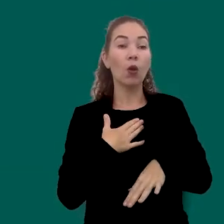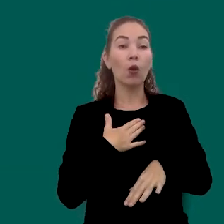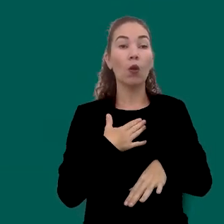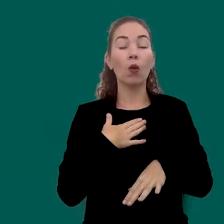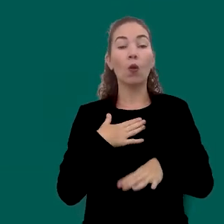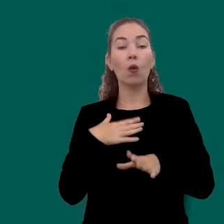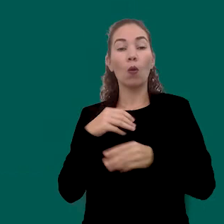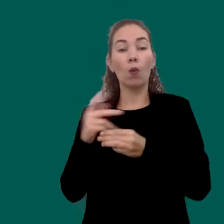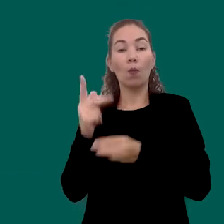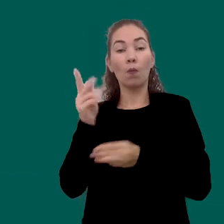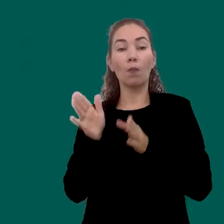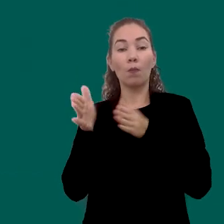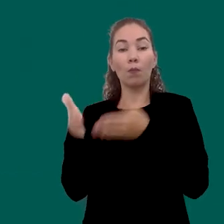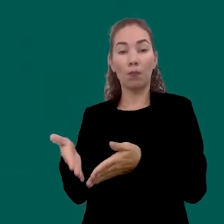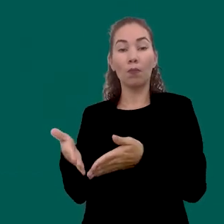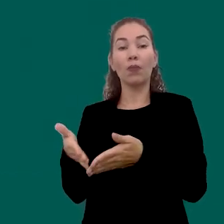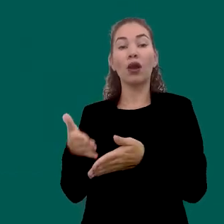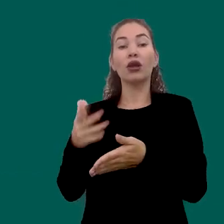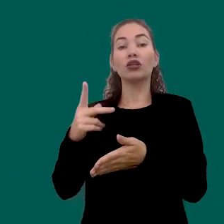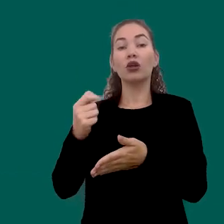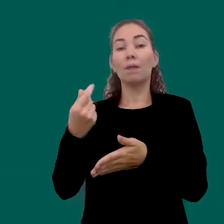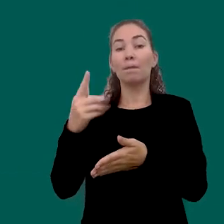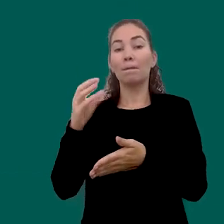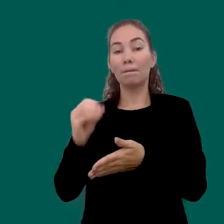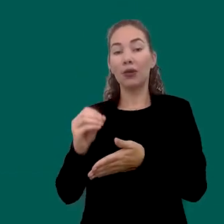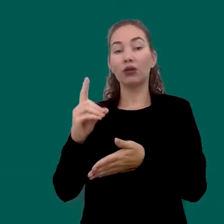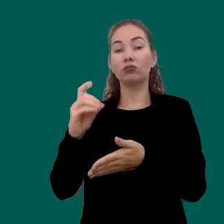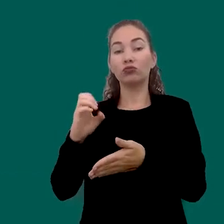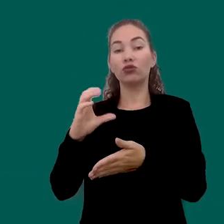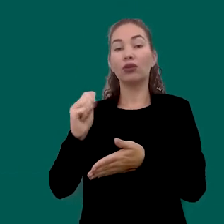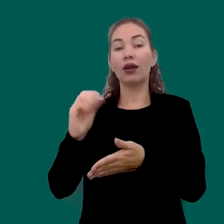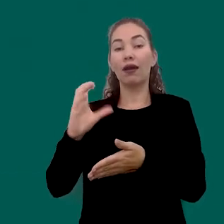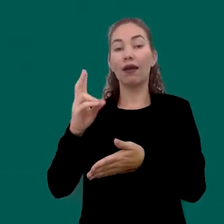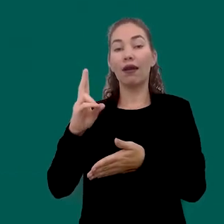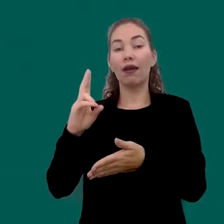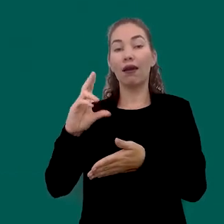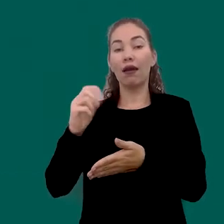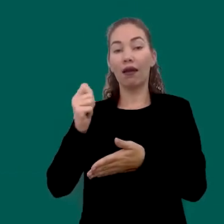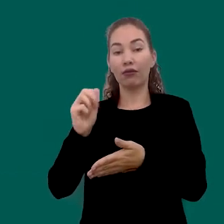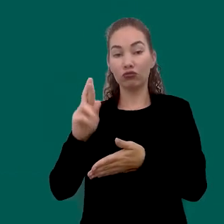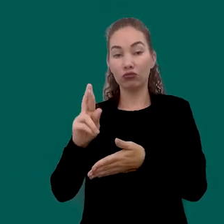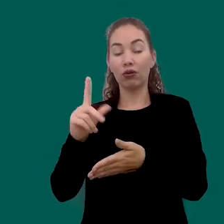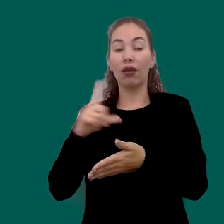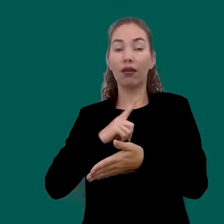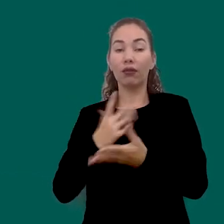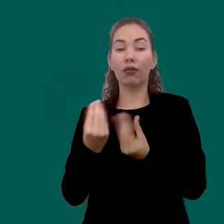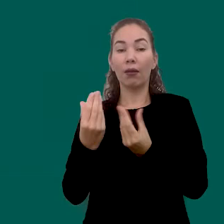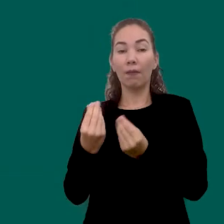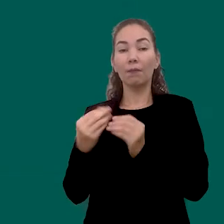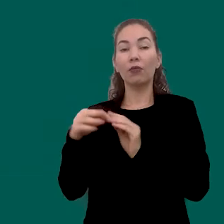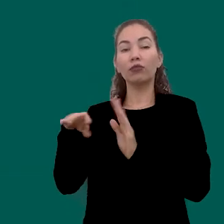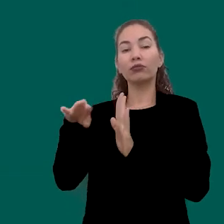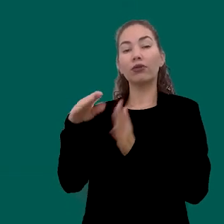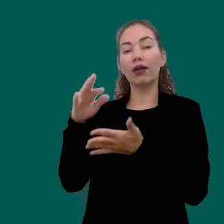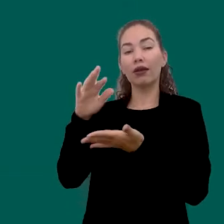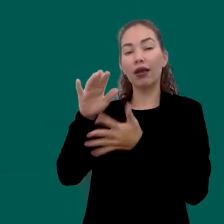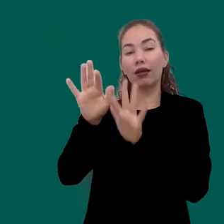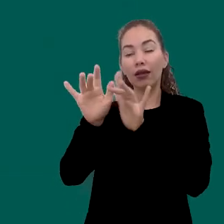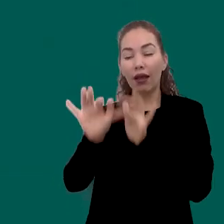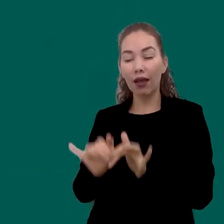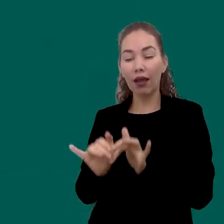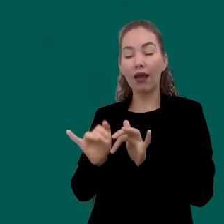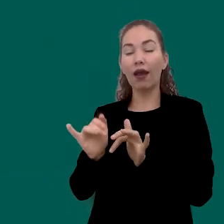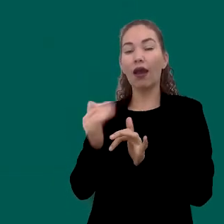muito voltado no grupo Pão de Açúcar. Porque o Noah Marketing é voltado para um público onde tu vai ver muitas receitas, onde tu vai